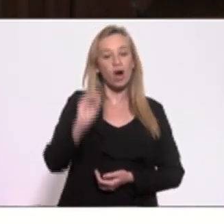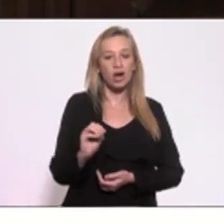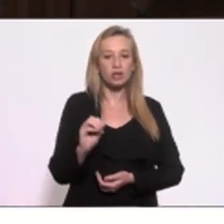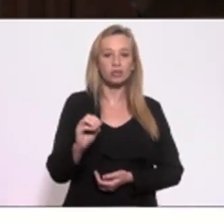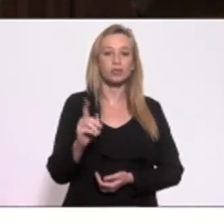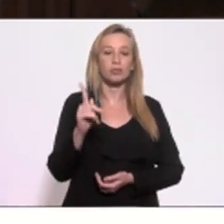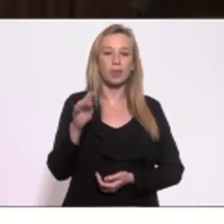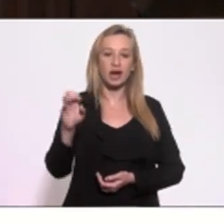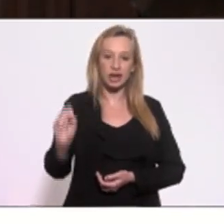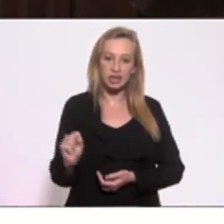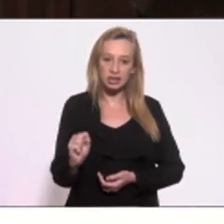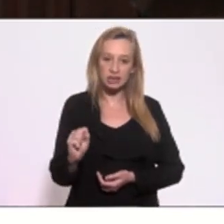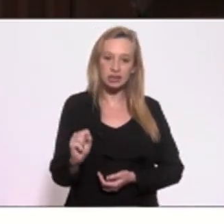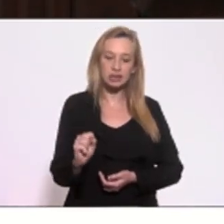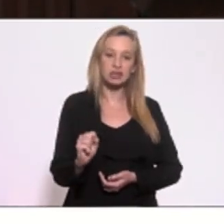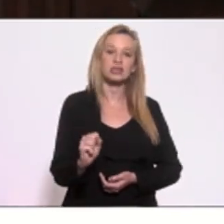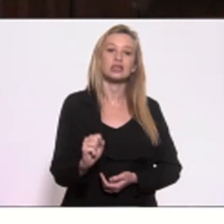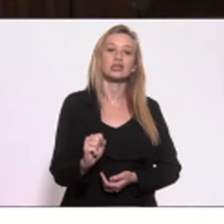caráter